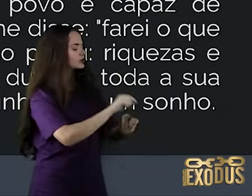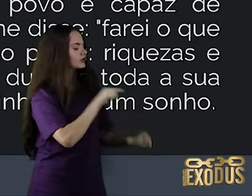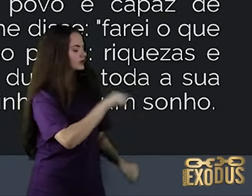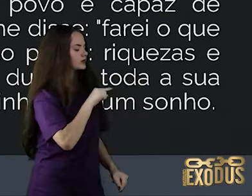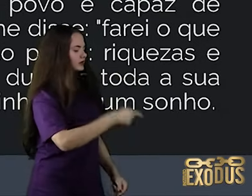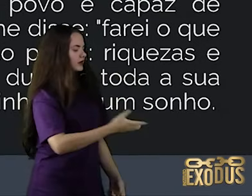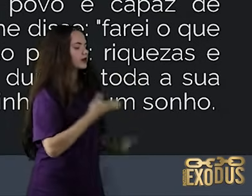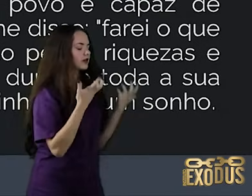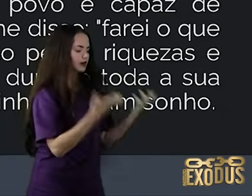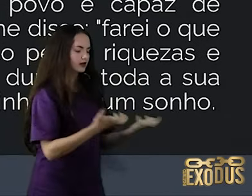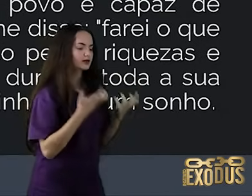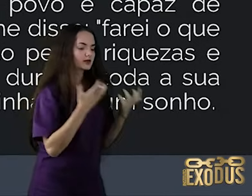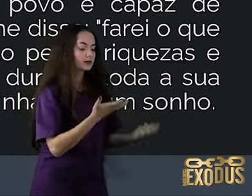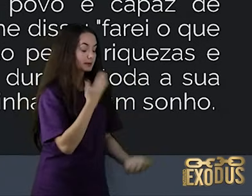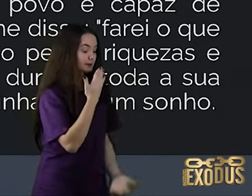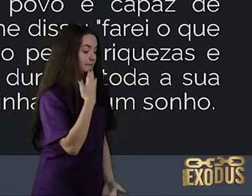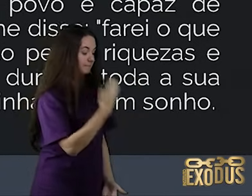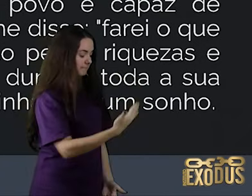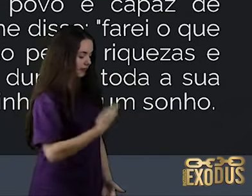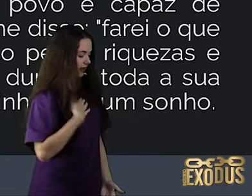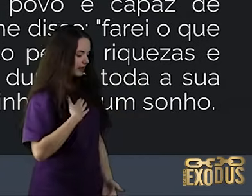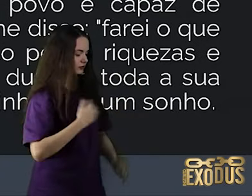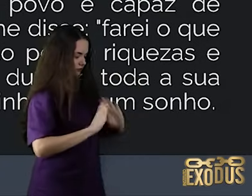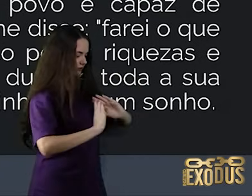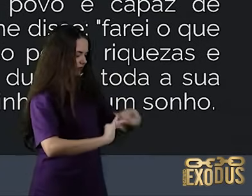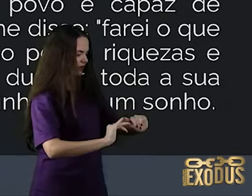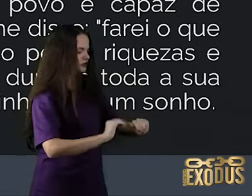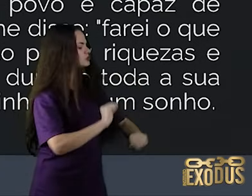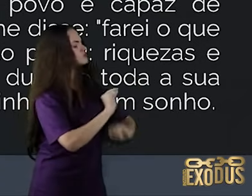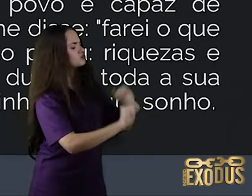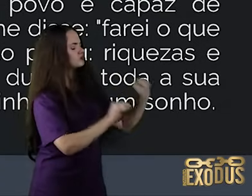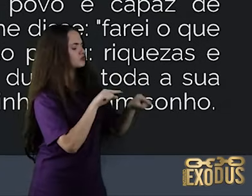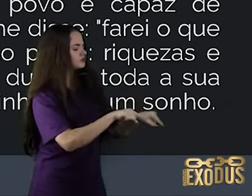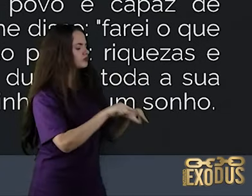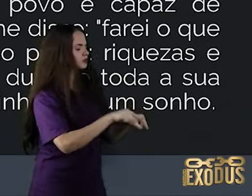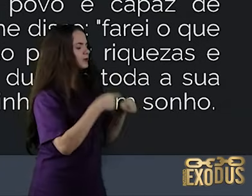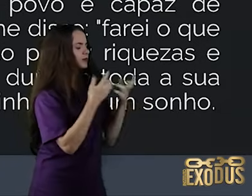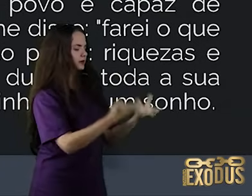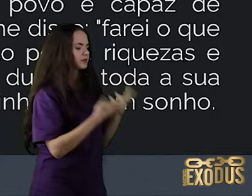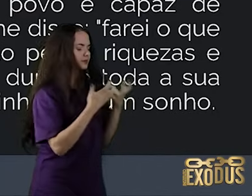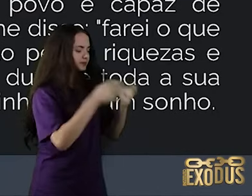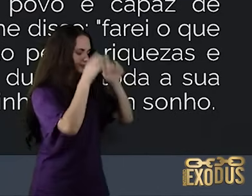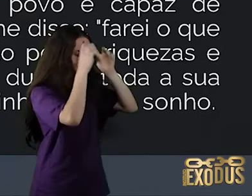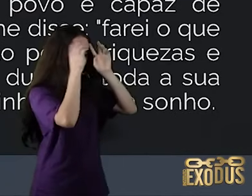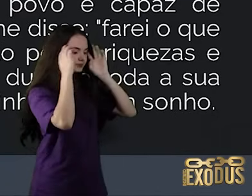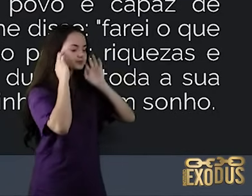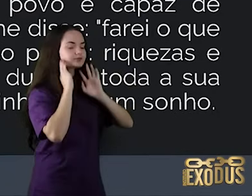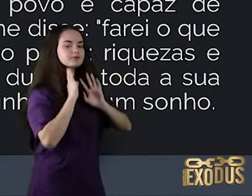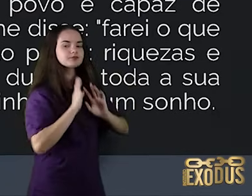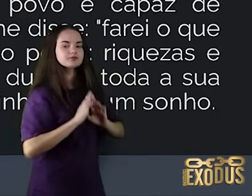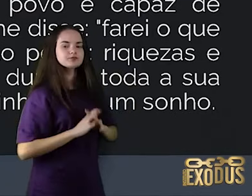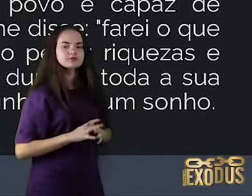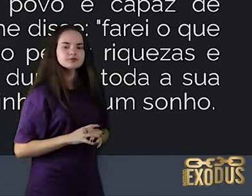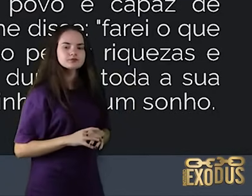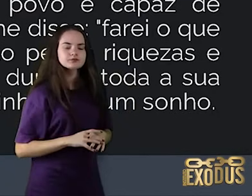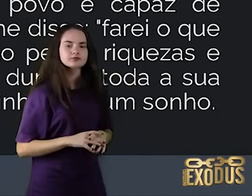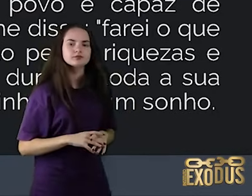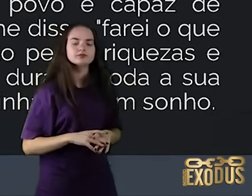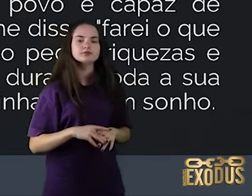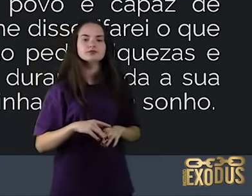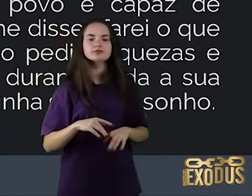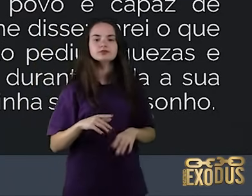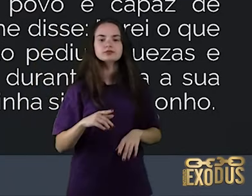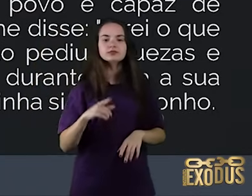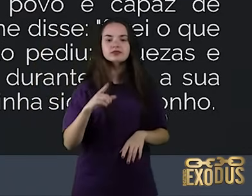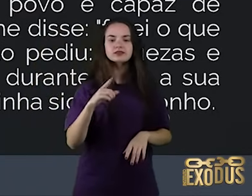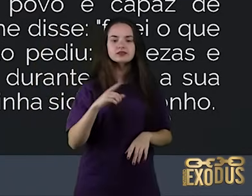quer pede o que você quiser ó como é que a mente dele porque tem gente que